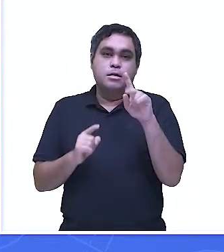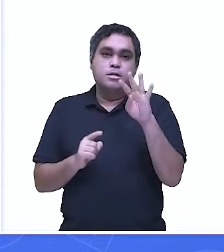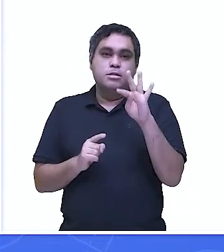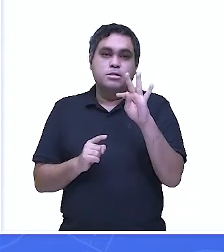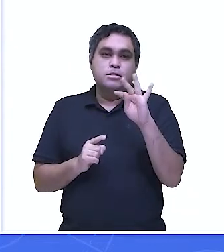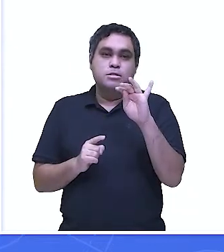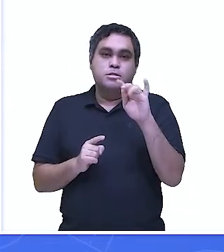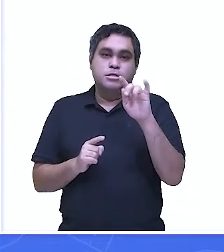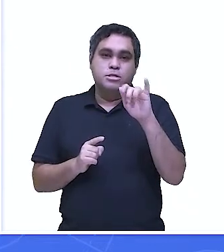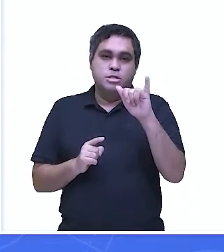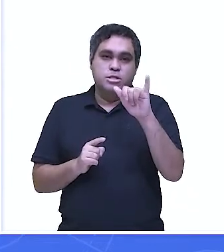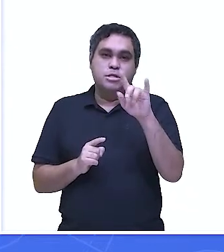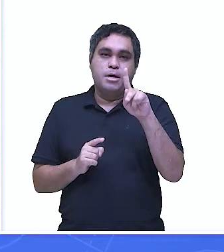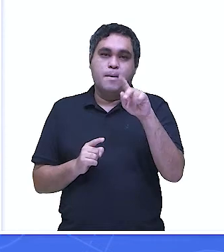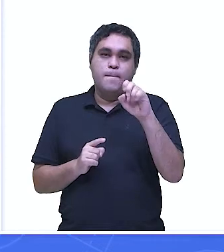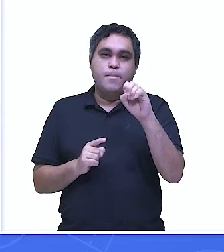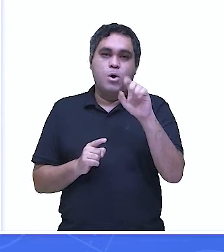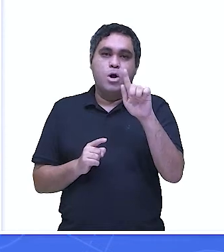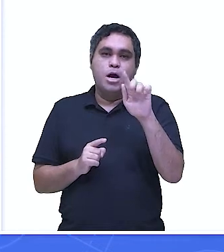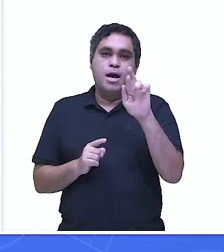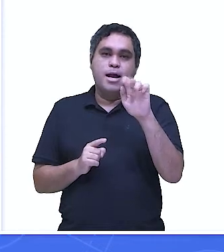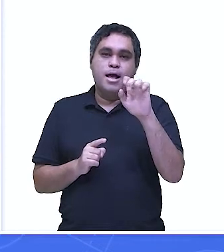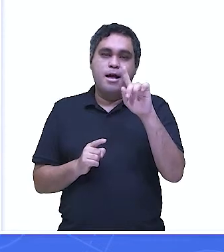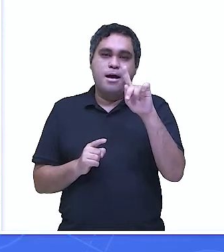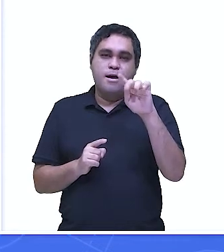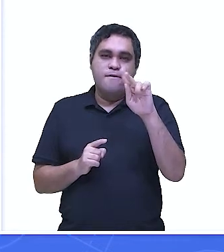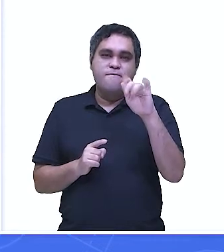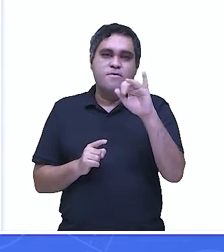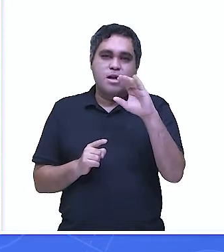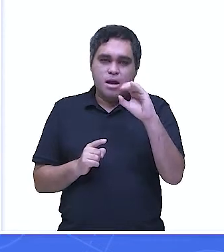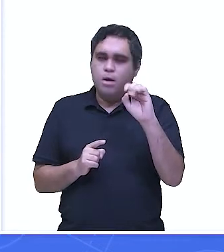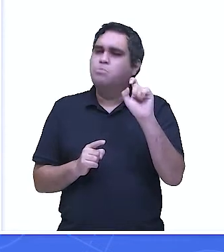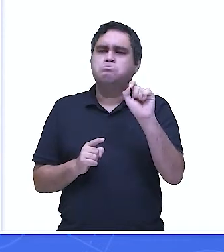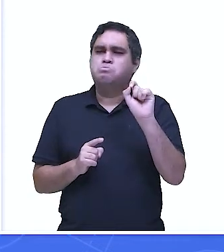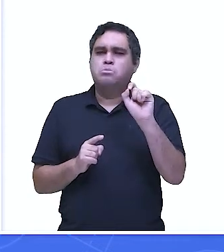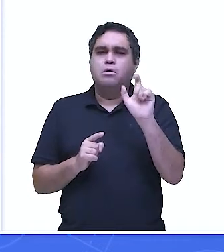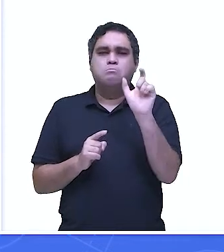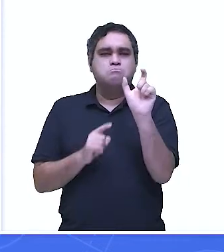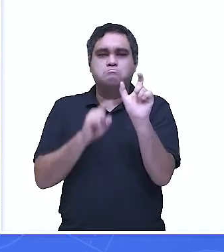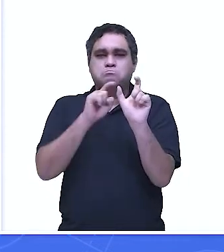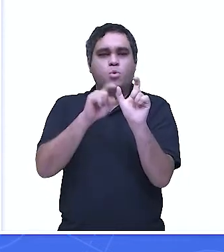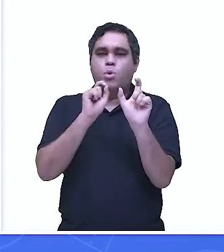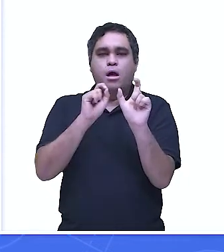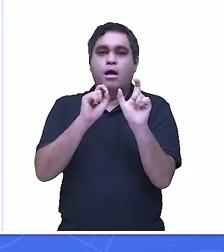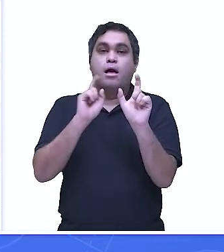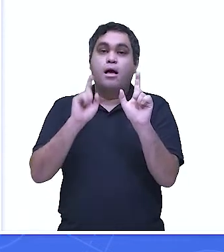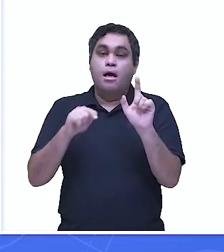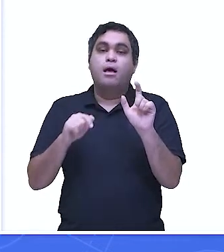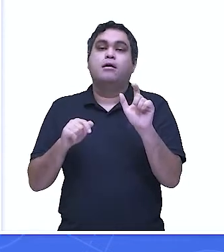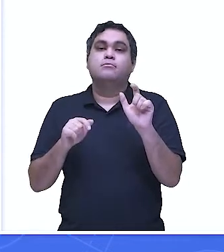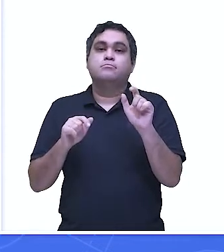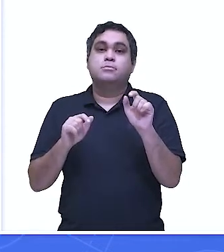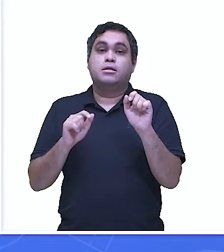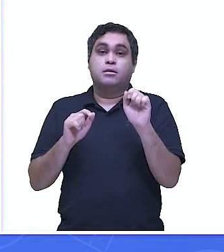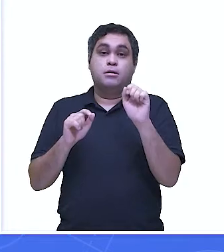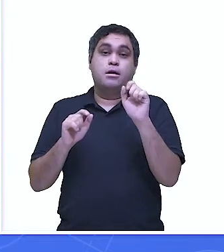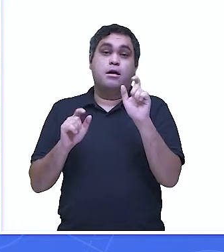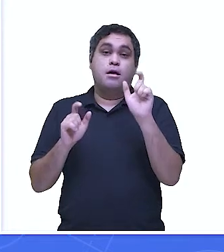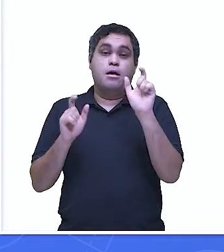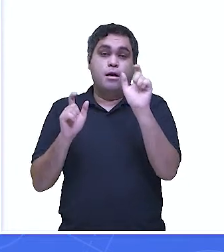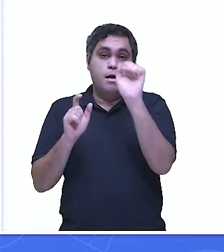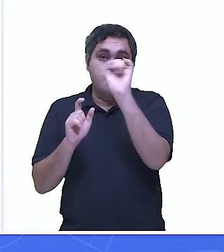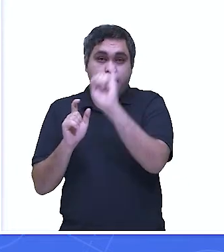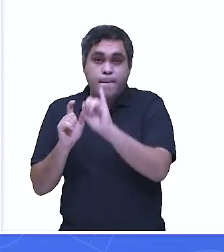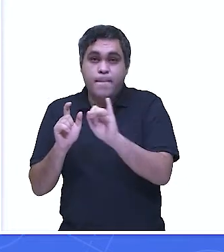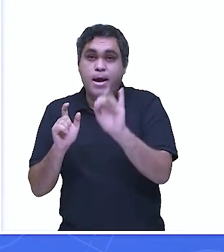né? Então, vejam aqui. São elementos, prestem atenção, são elementos